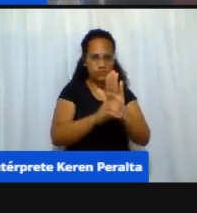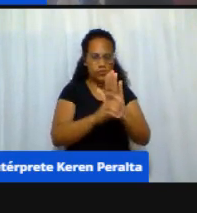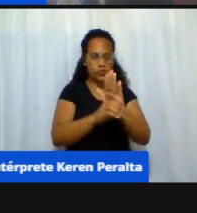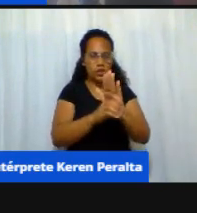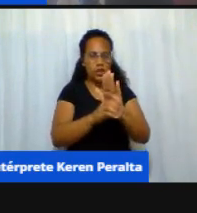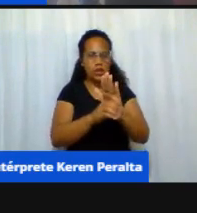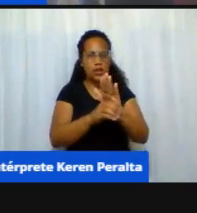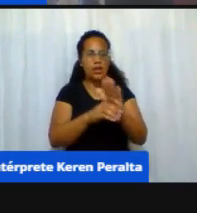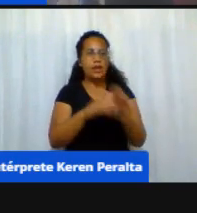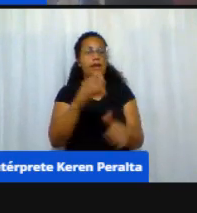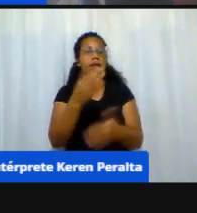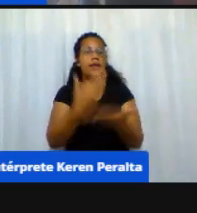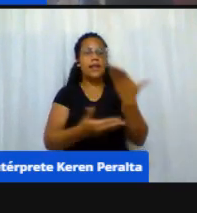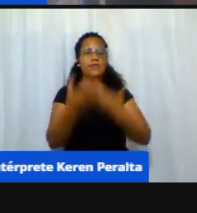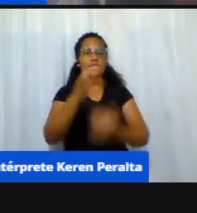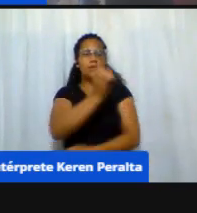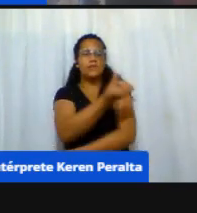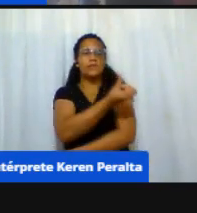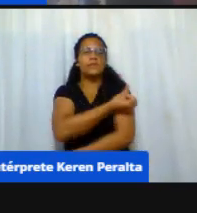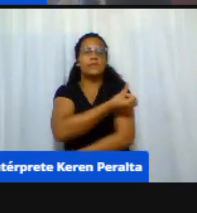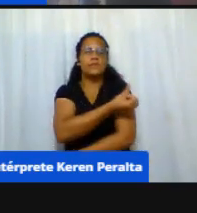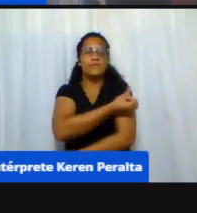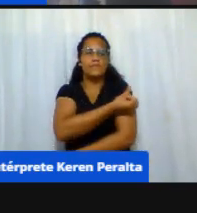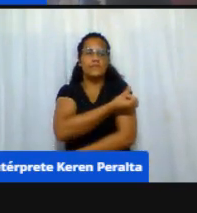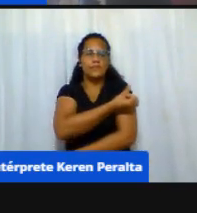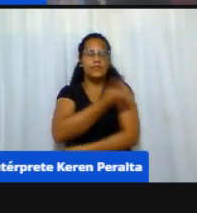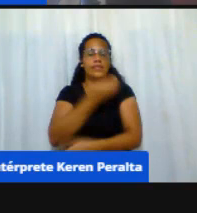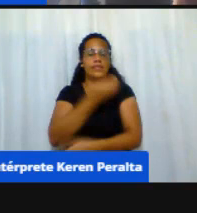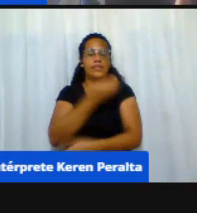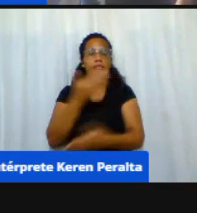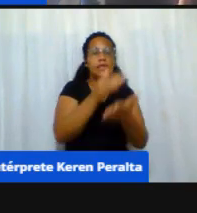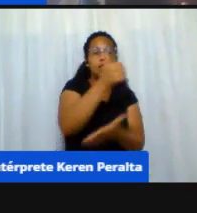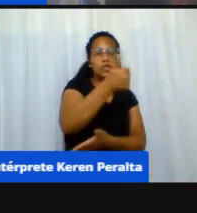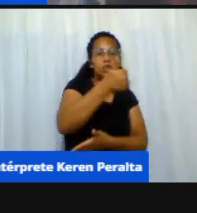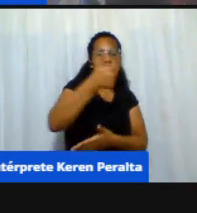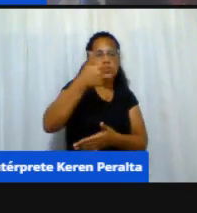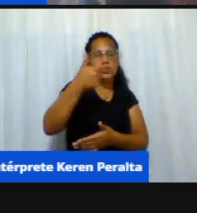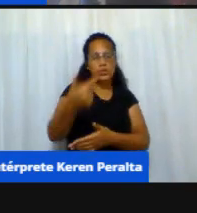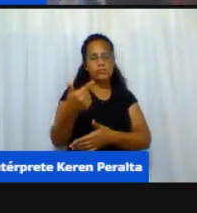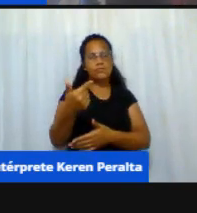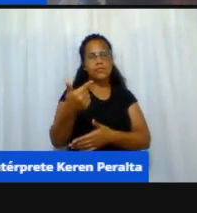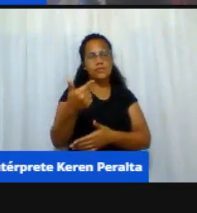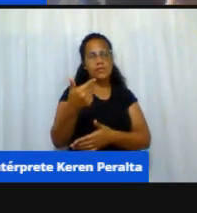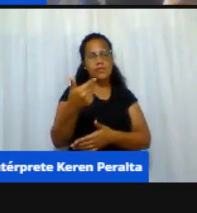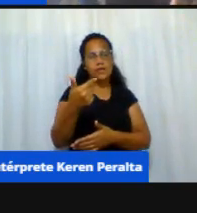apenas 12 são exclusivas para serem desenvolvidas